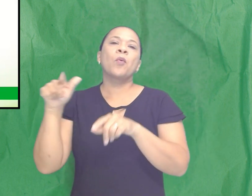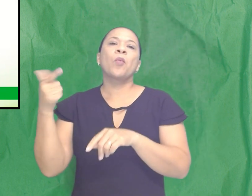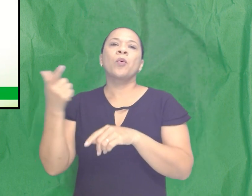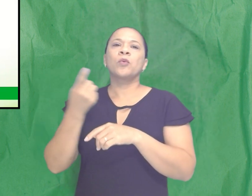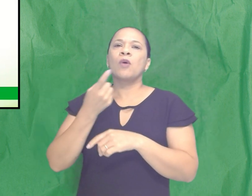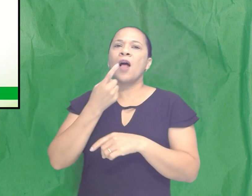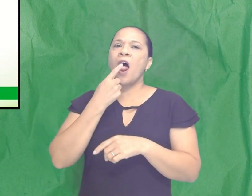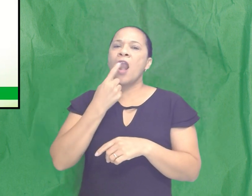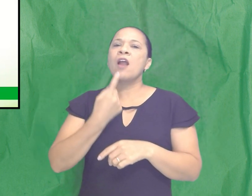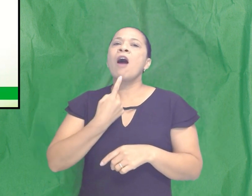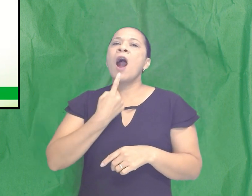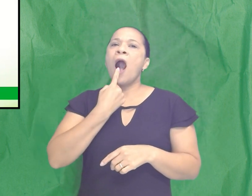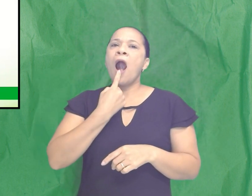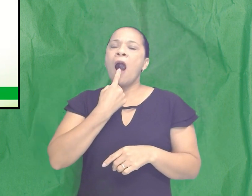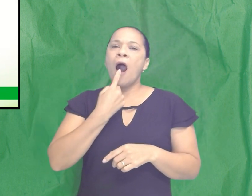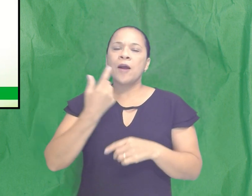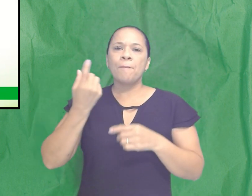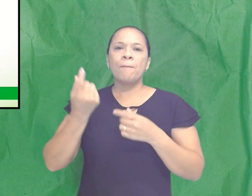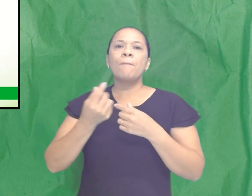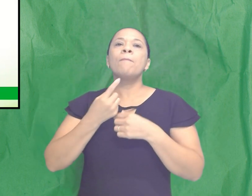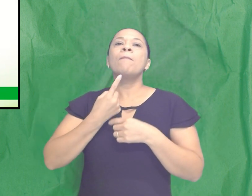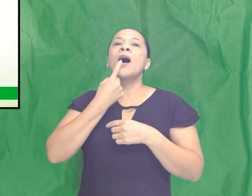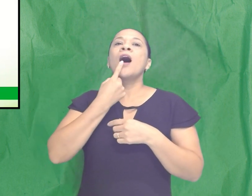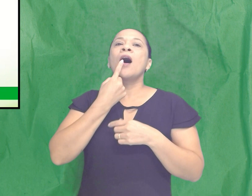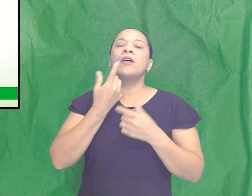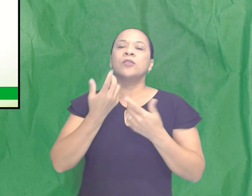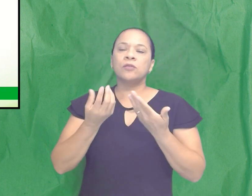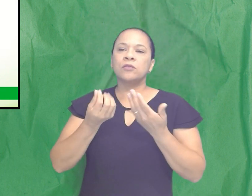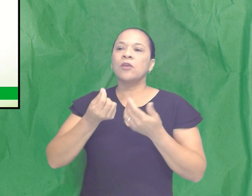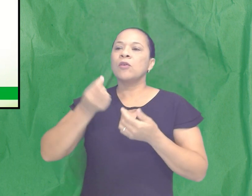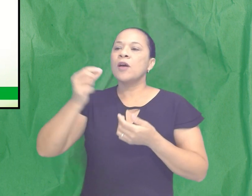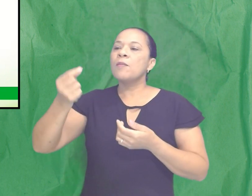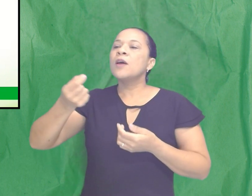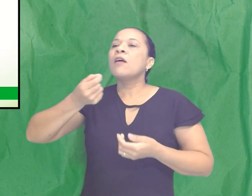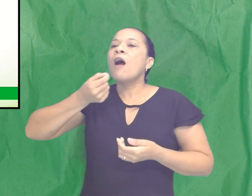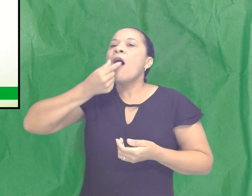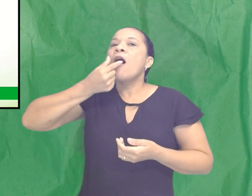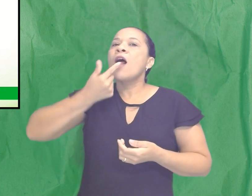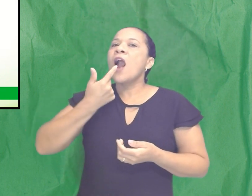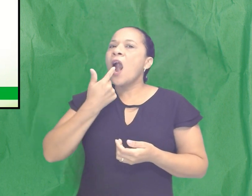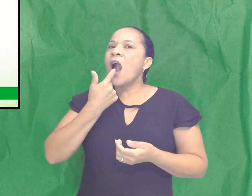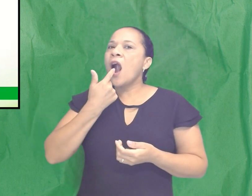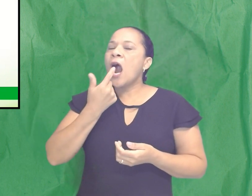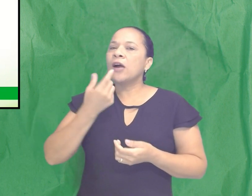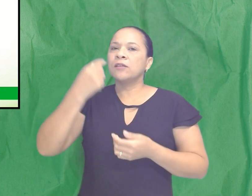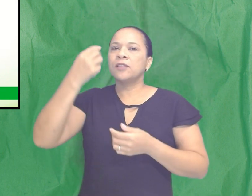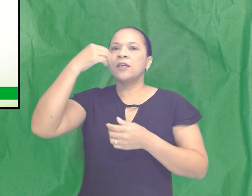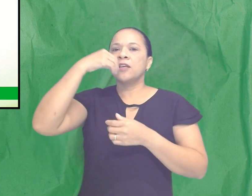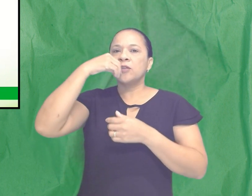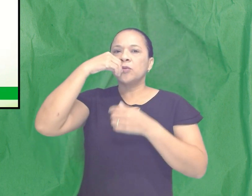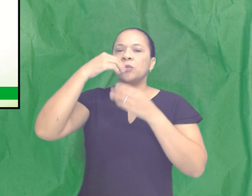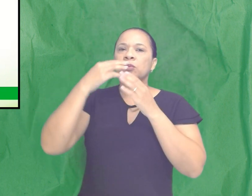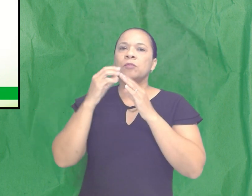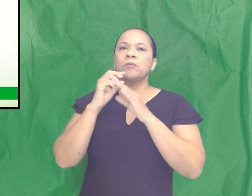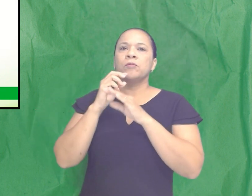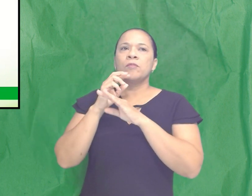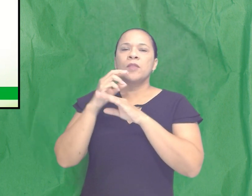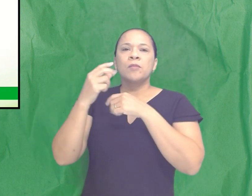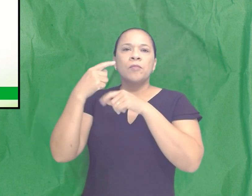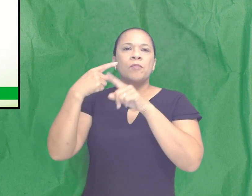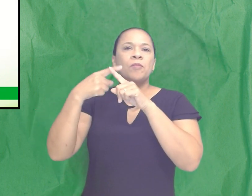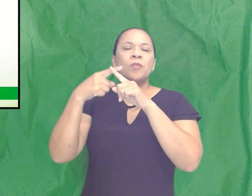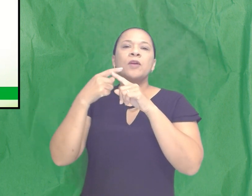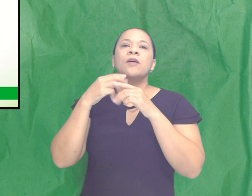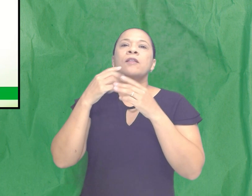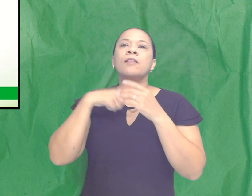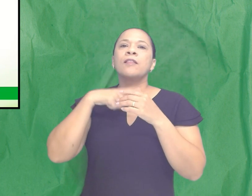administração sublingual? Ele é uma via de administração muito rápida, né? porque a mucosa sublingual